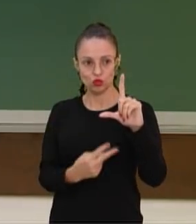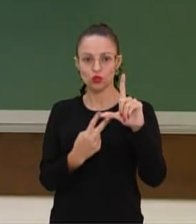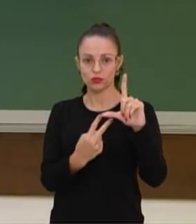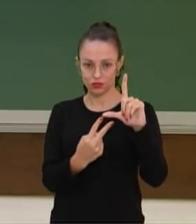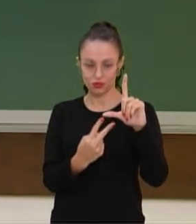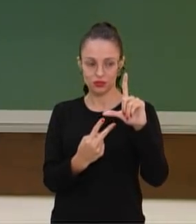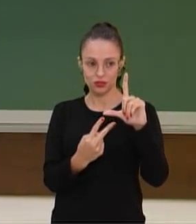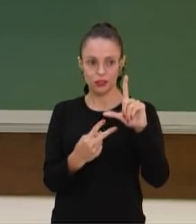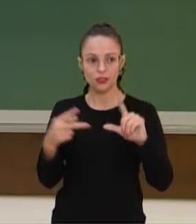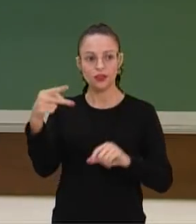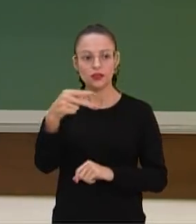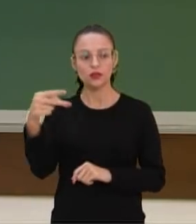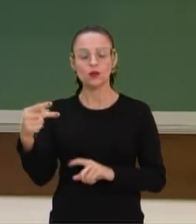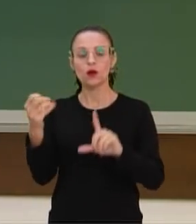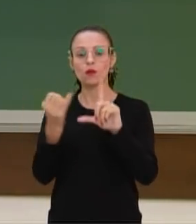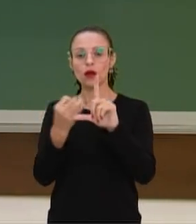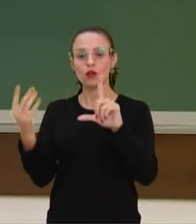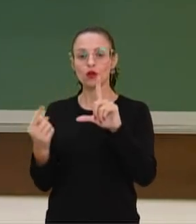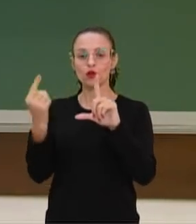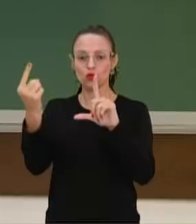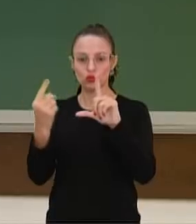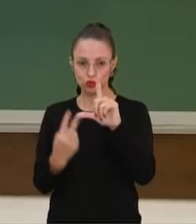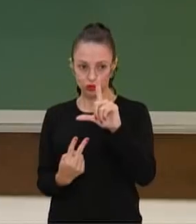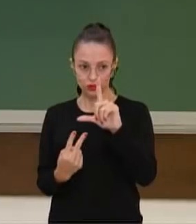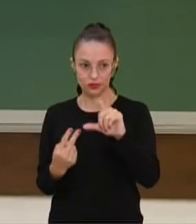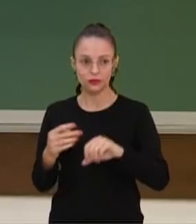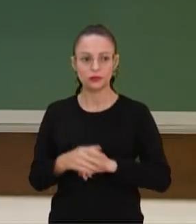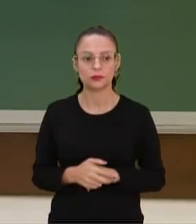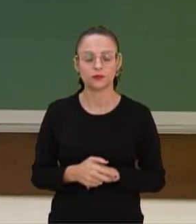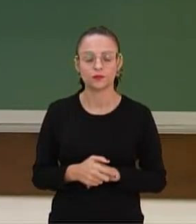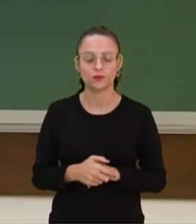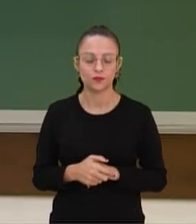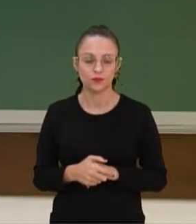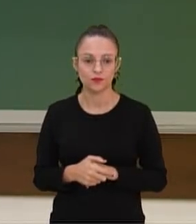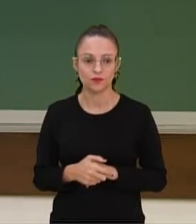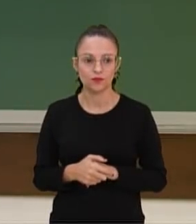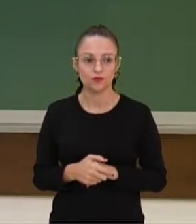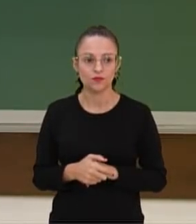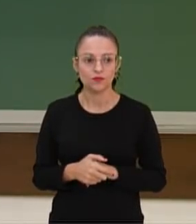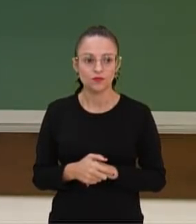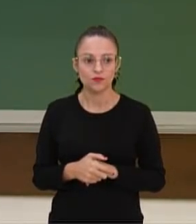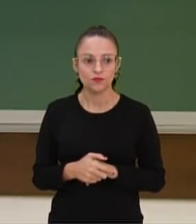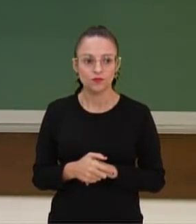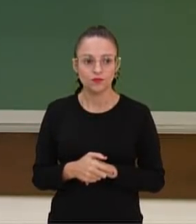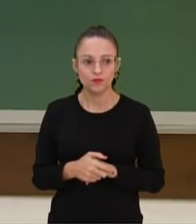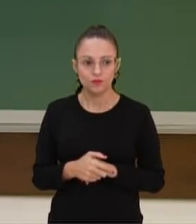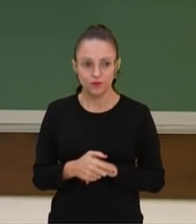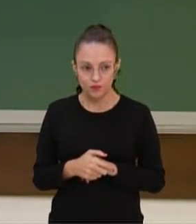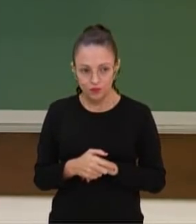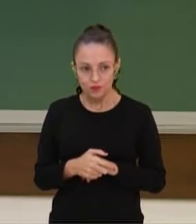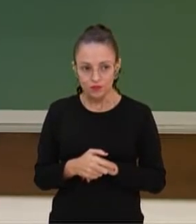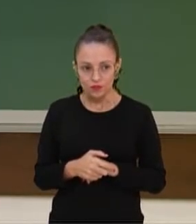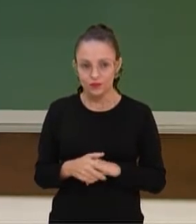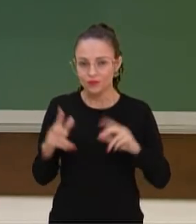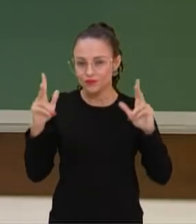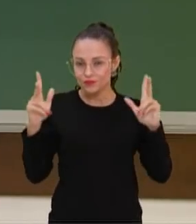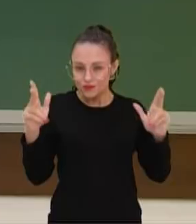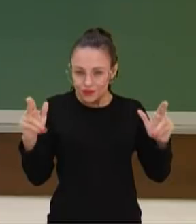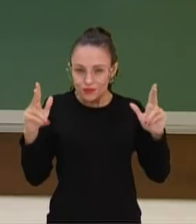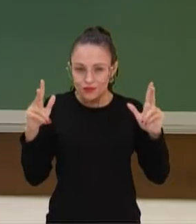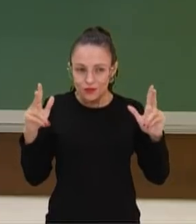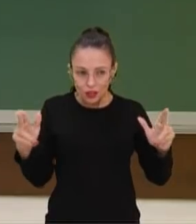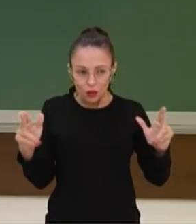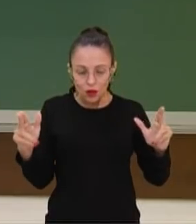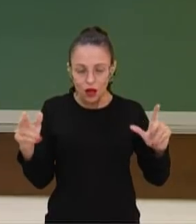2 igual a log de 1 na base 2. Aqui, já que as bases são iguais